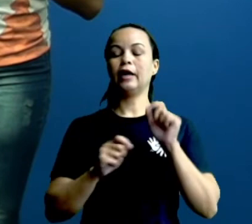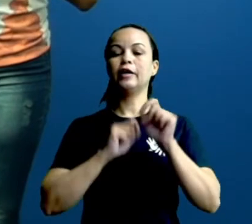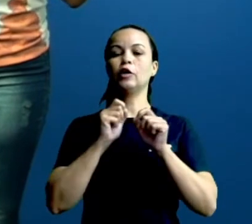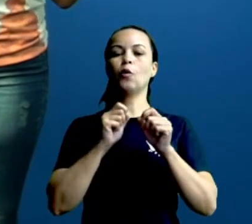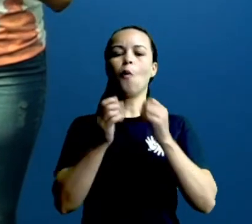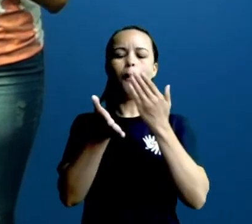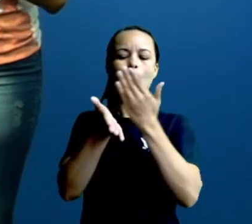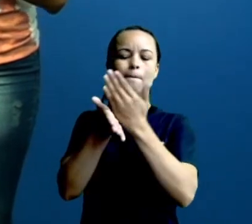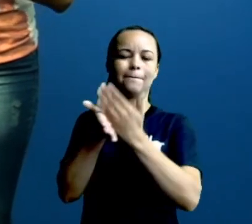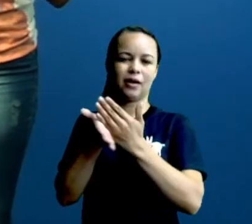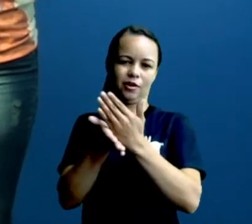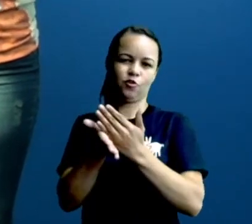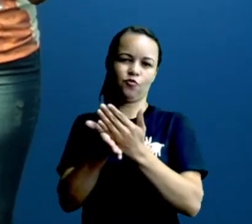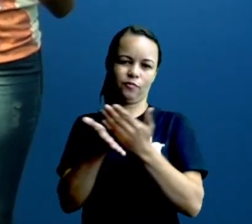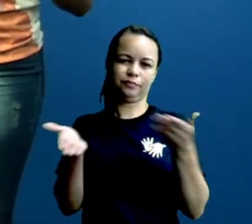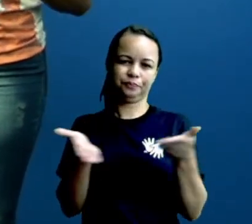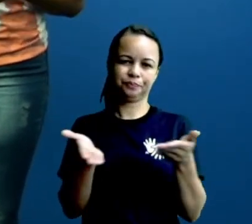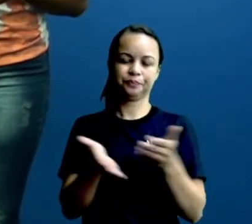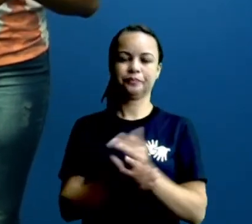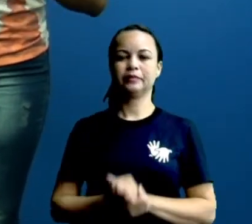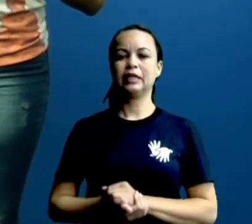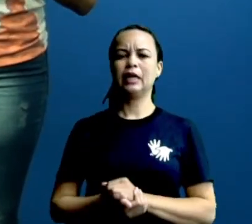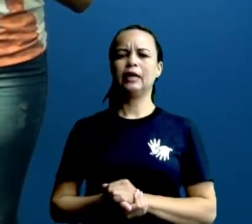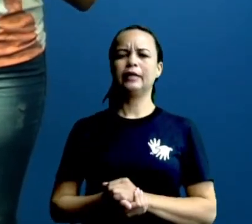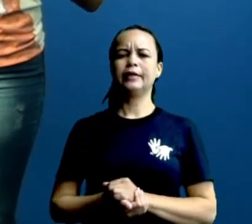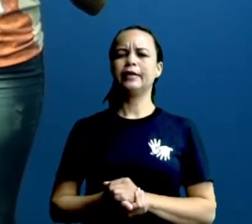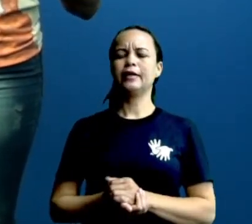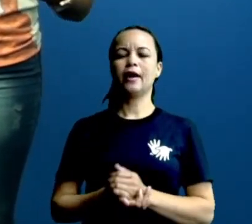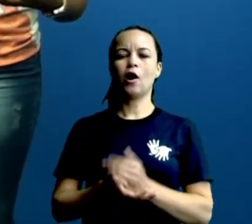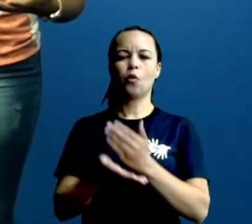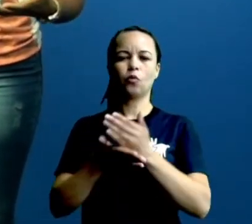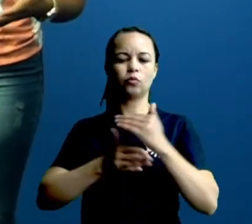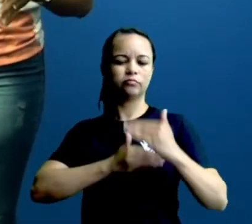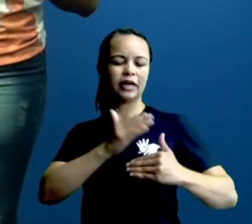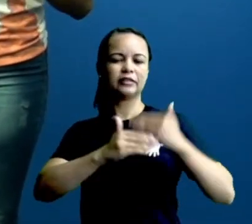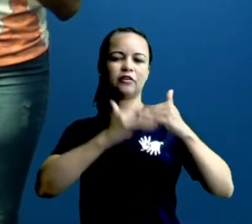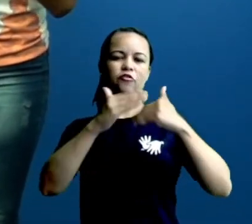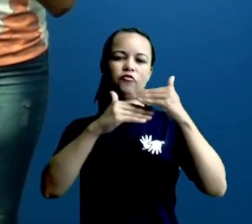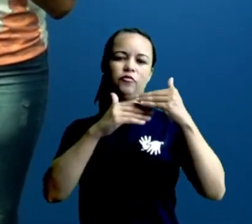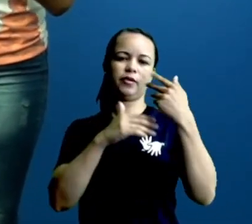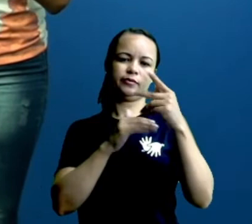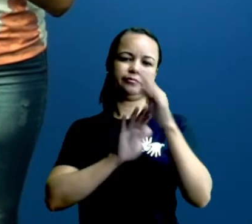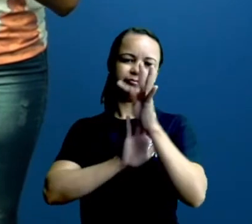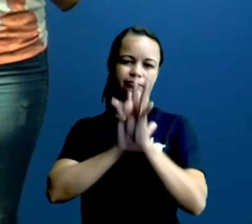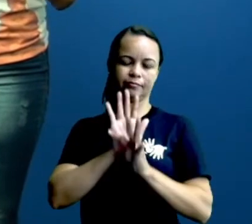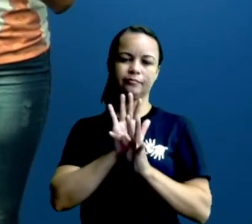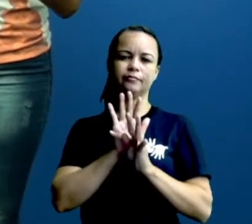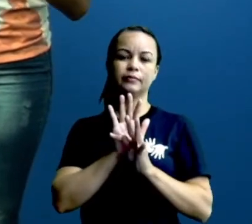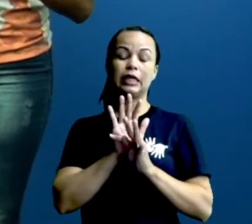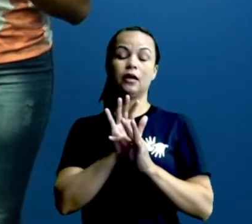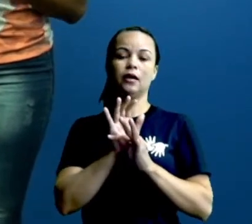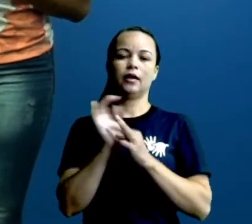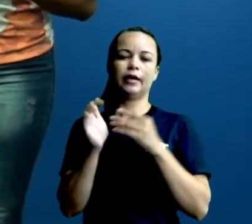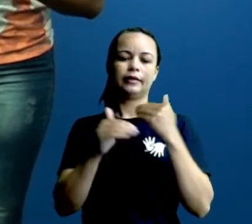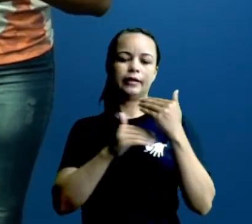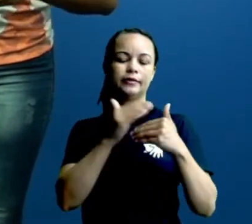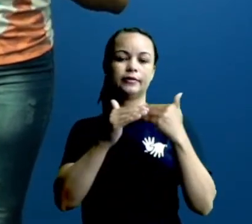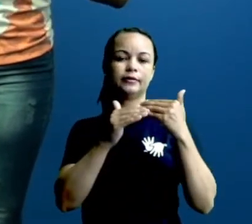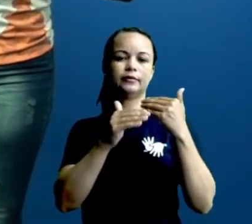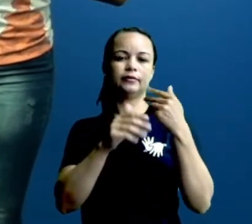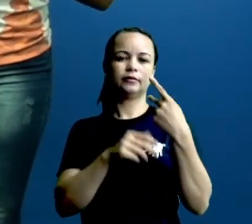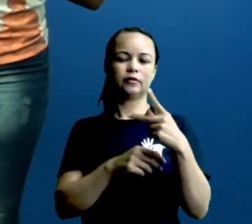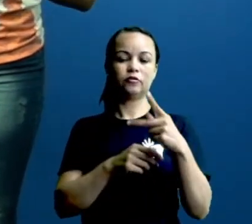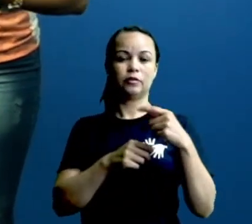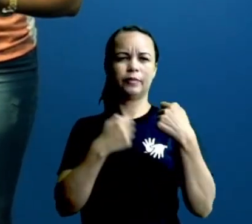de meio, que é o corpo do teu texto ou desenvolvimento. Então, é nesse meio, é nesse desenvolvimento que